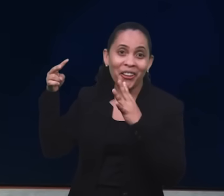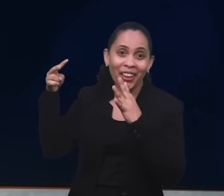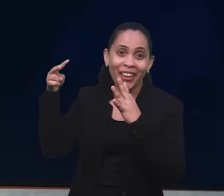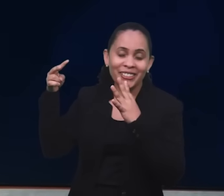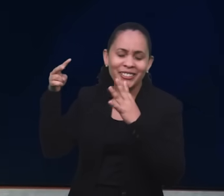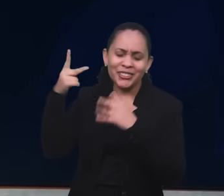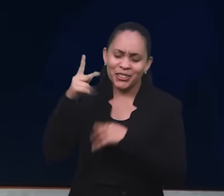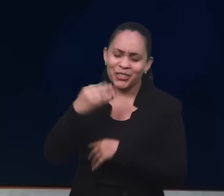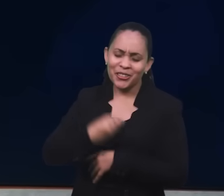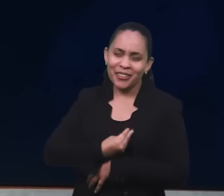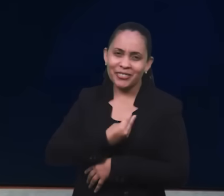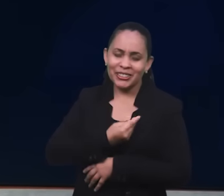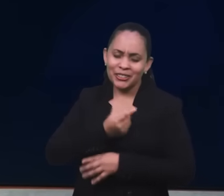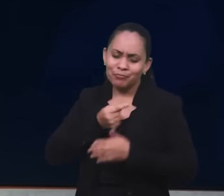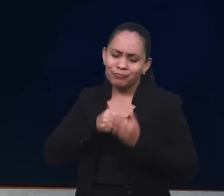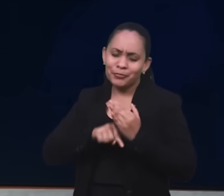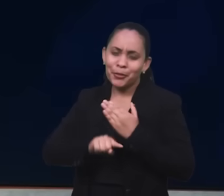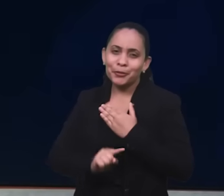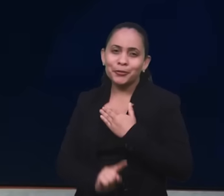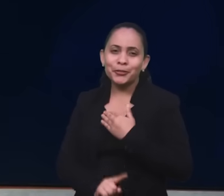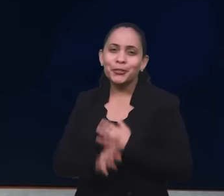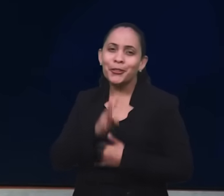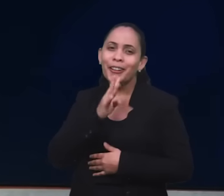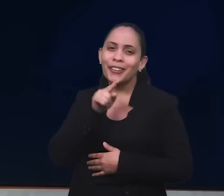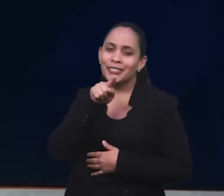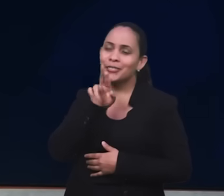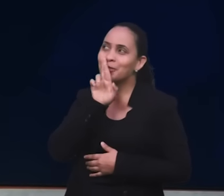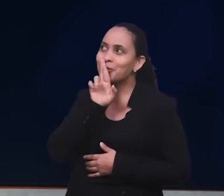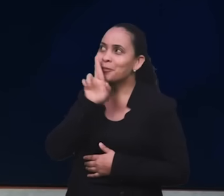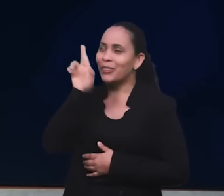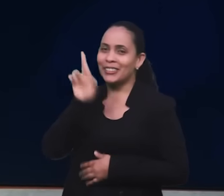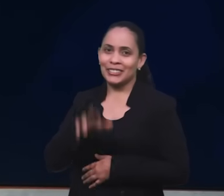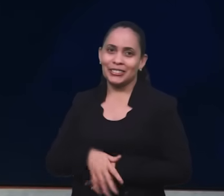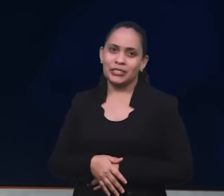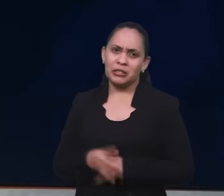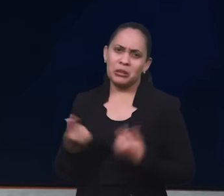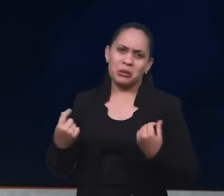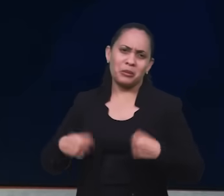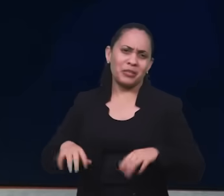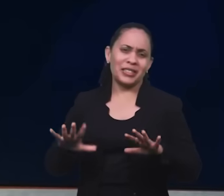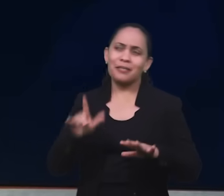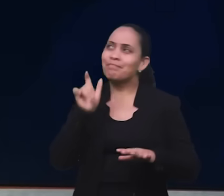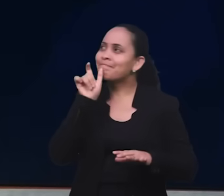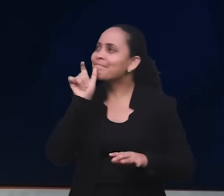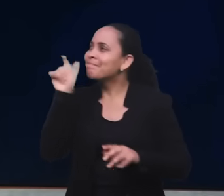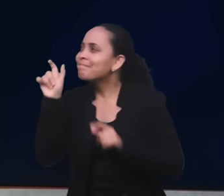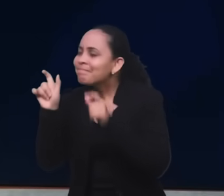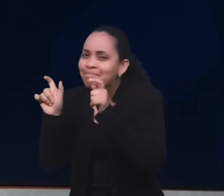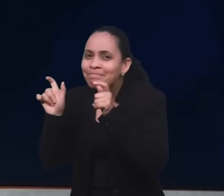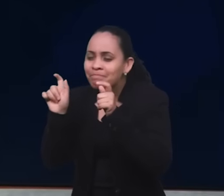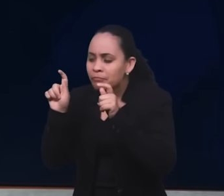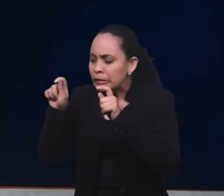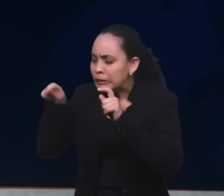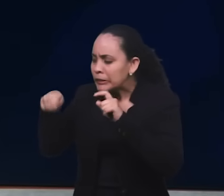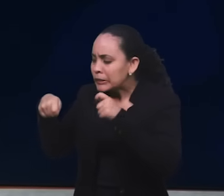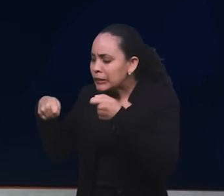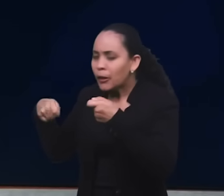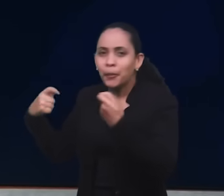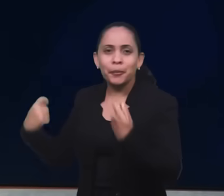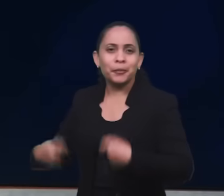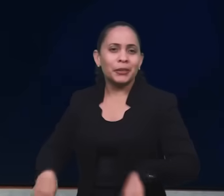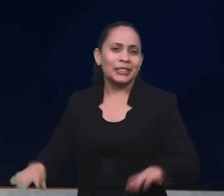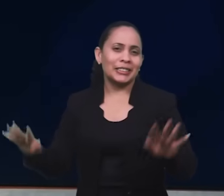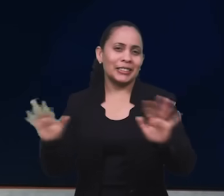o seu interior e Ele vai ver a sua resposta. Muitas vezes não precisa nem ser com palavras, mas no